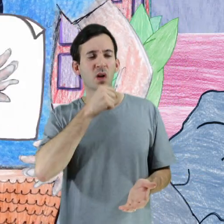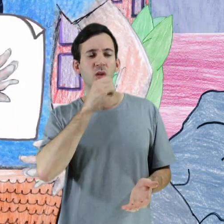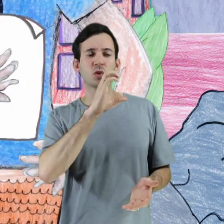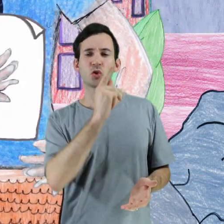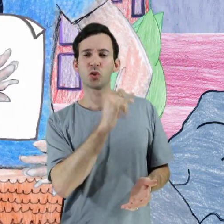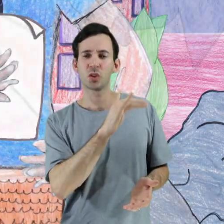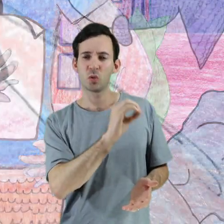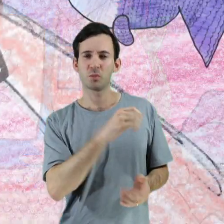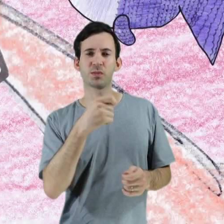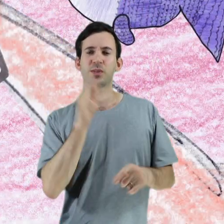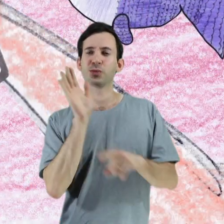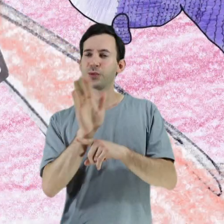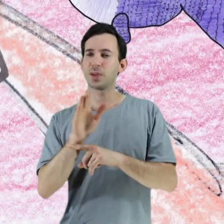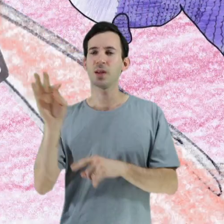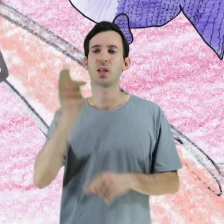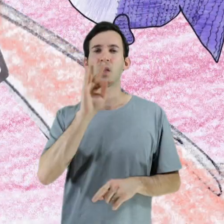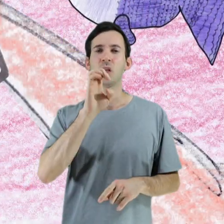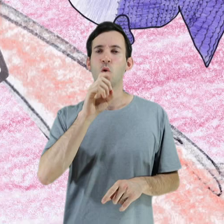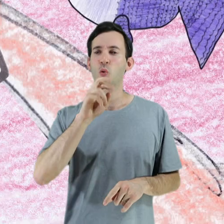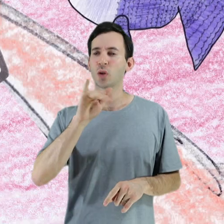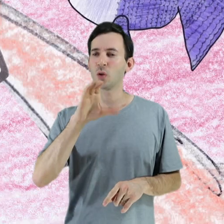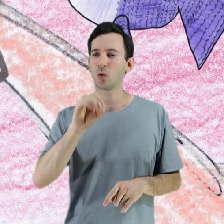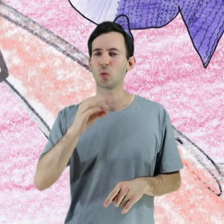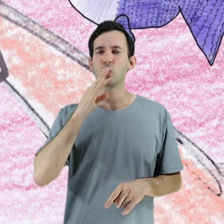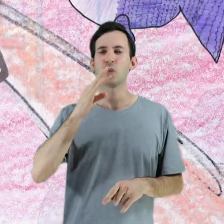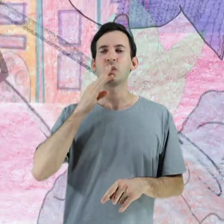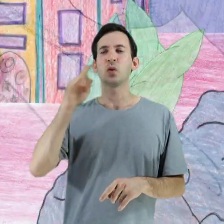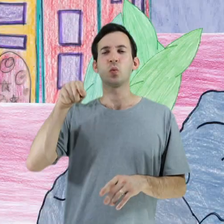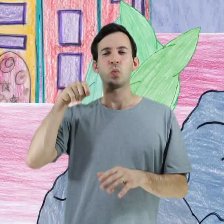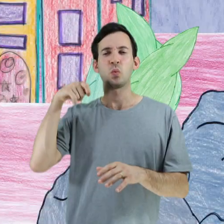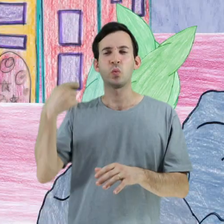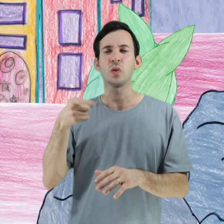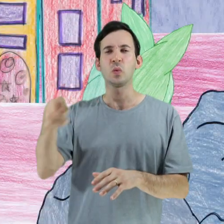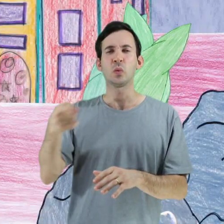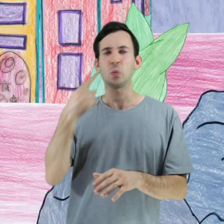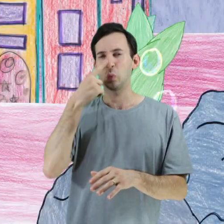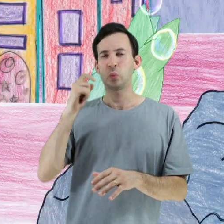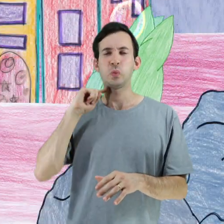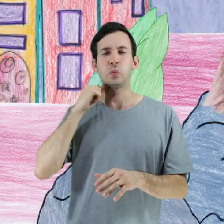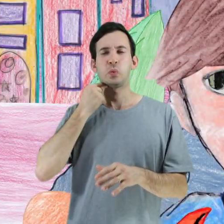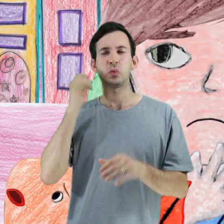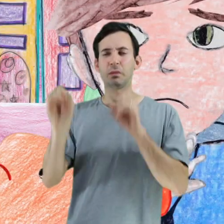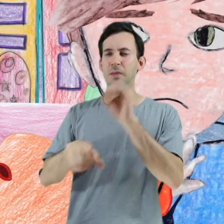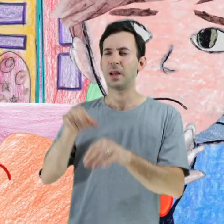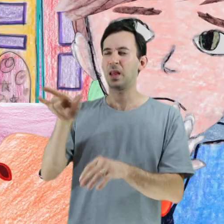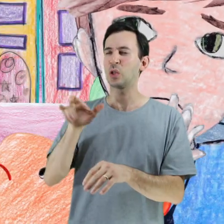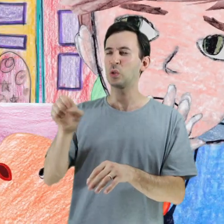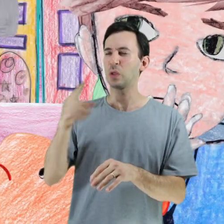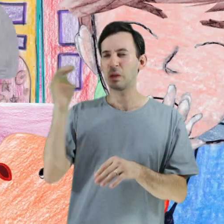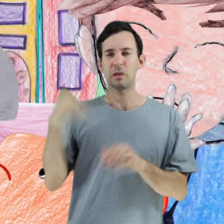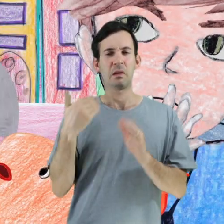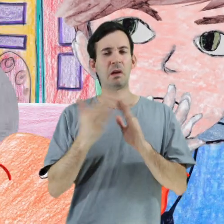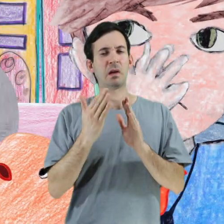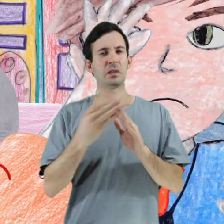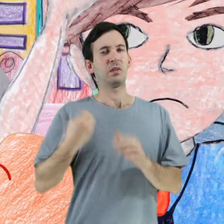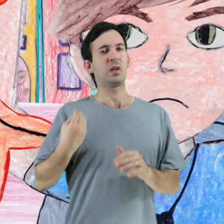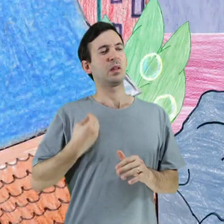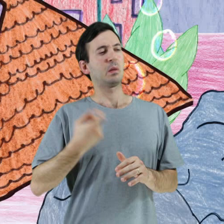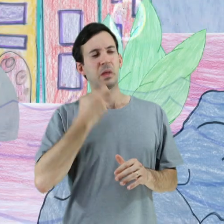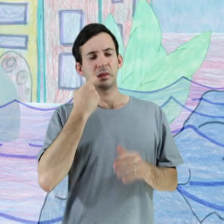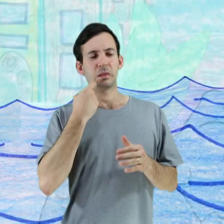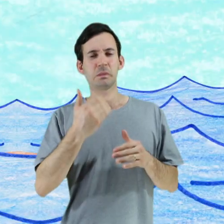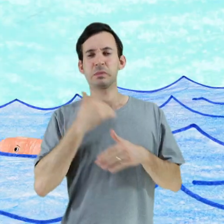pede ajuda. Teodorito, conhecido como O Poluidor, tem despejado lixo na nossa casa e acabado com a vida de muitos